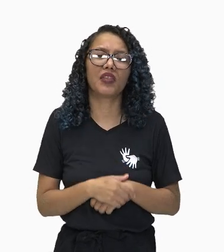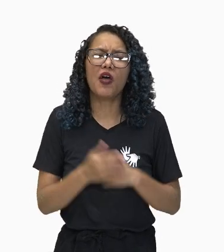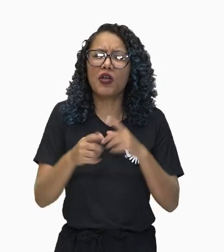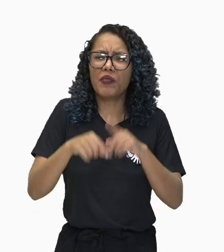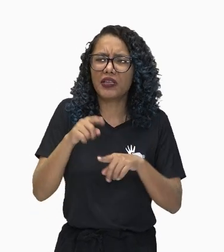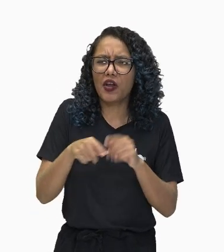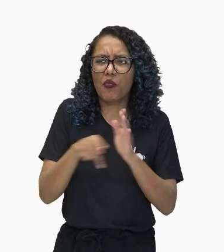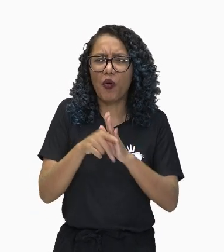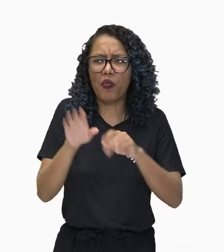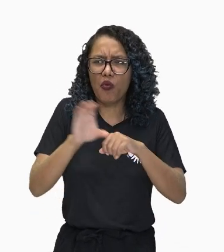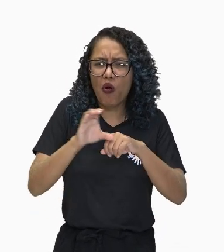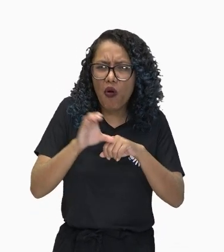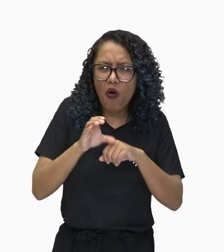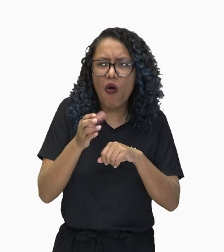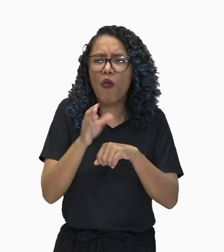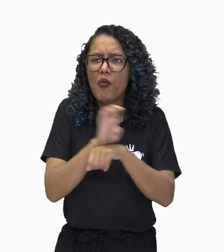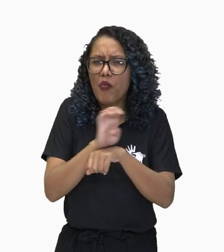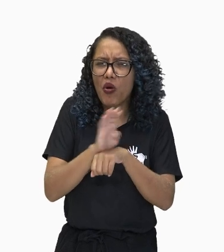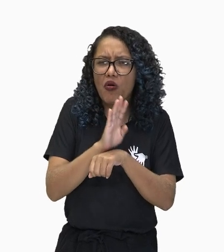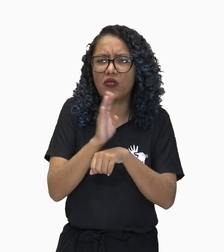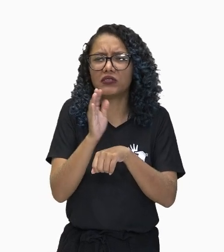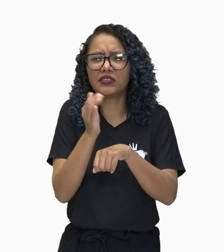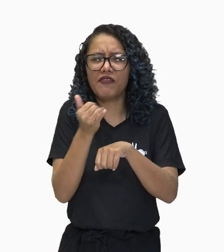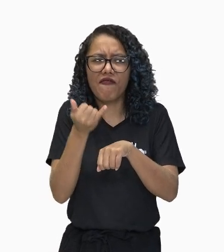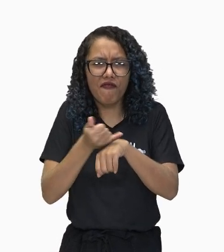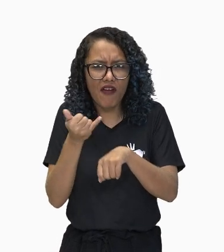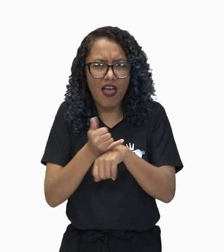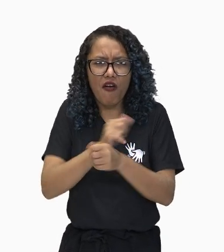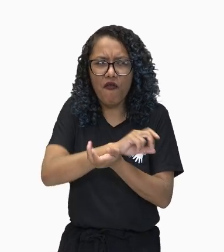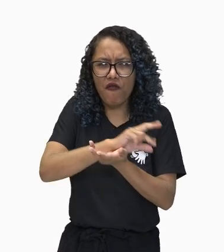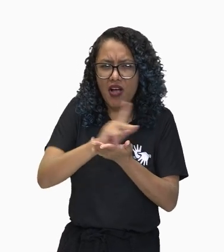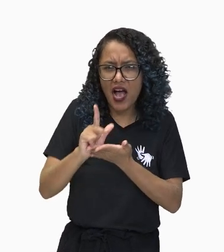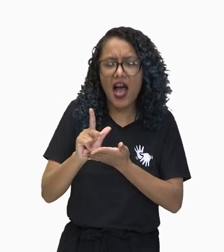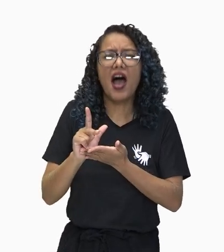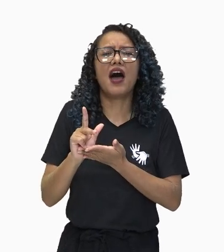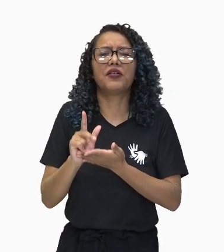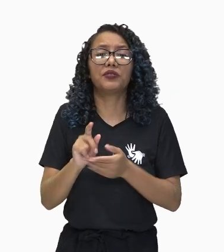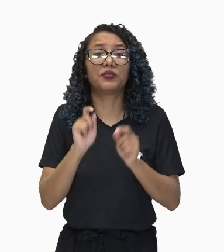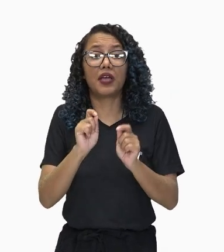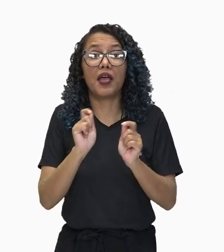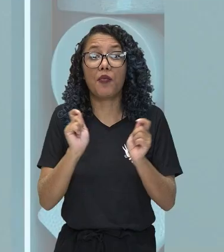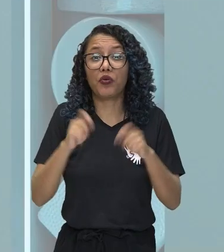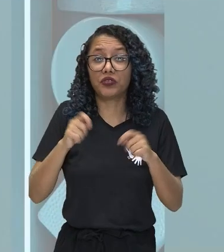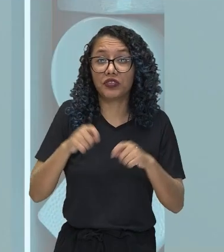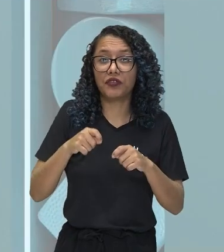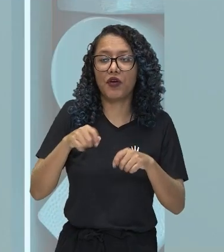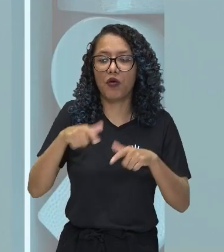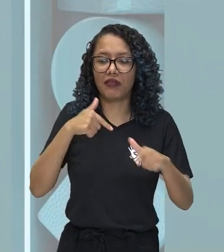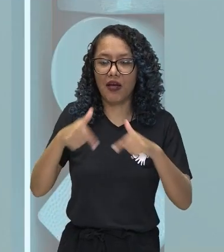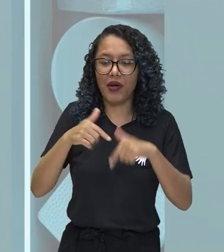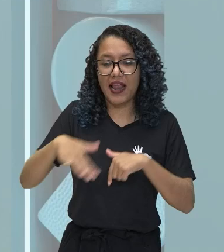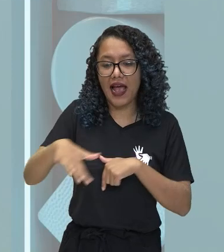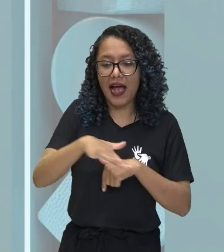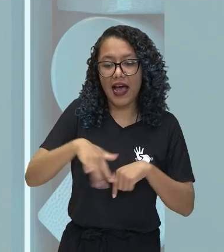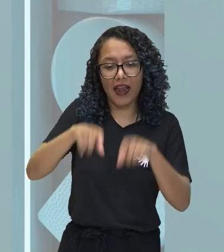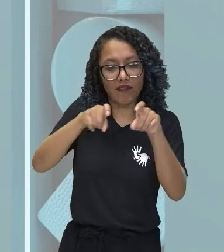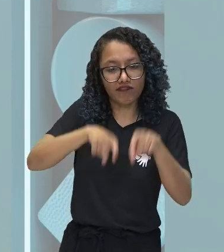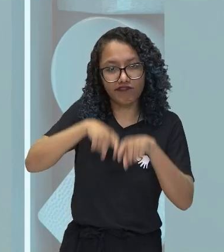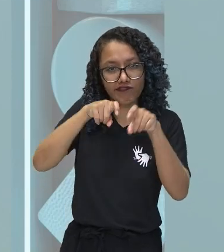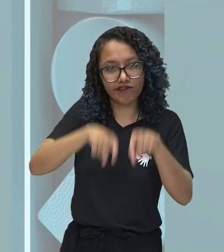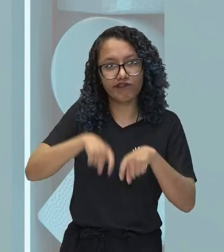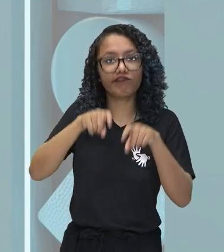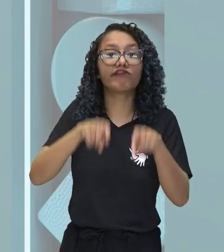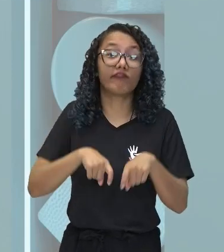ferramentas rústicas para trabalhar no campo, como enxadas e arados, ou seja, o homem ele já desenvolve